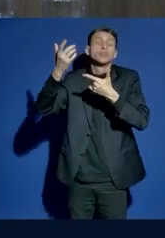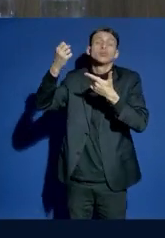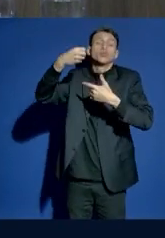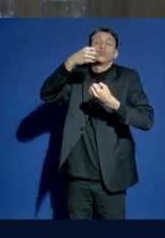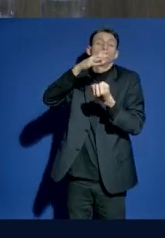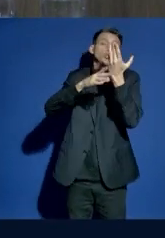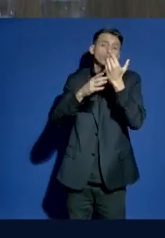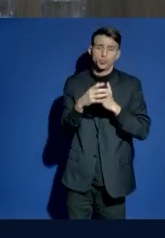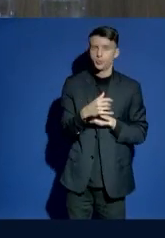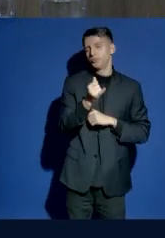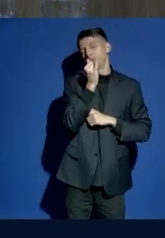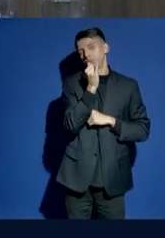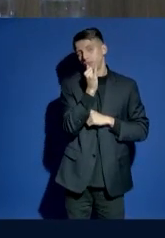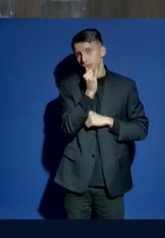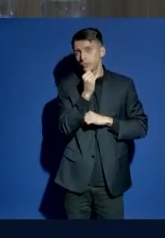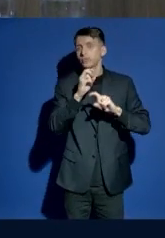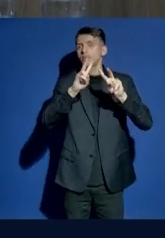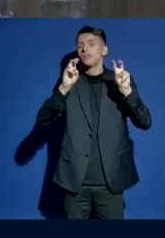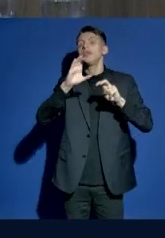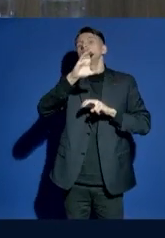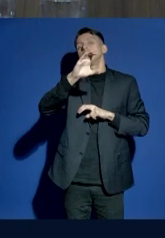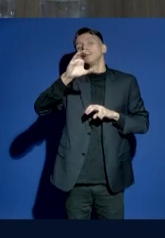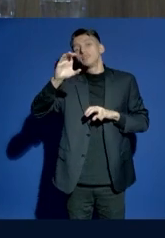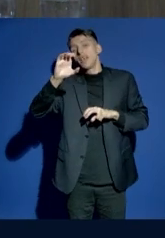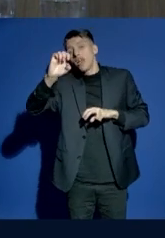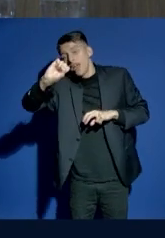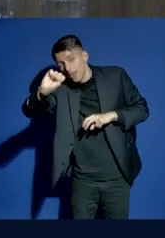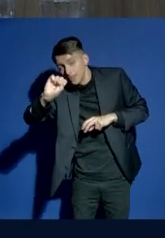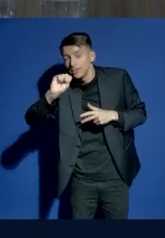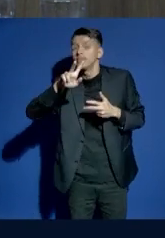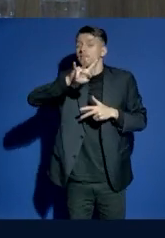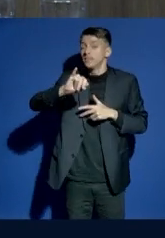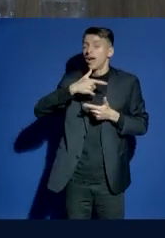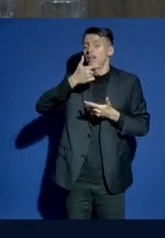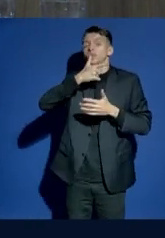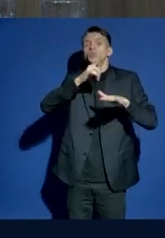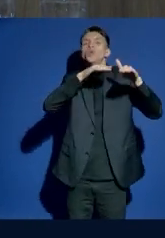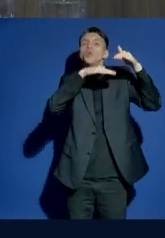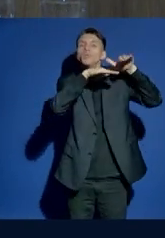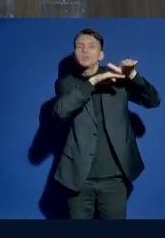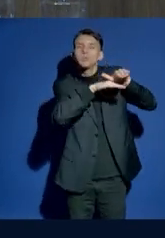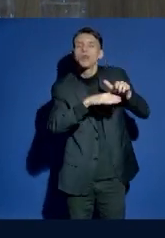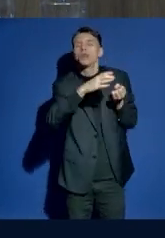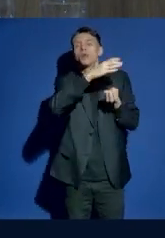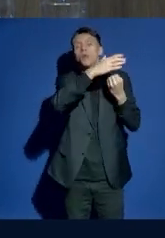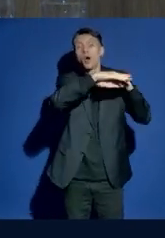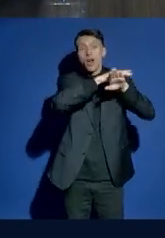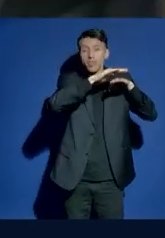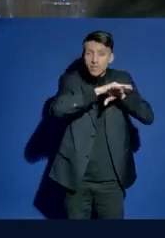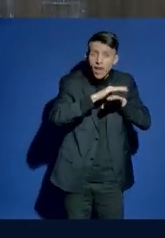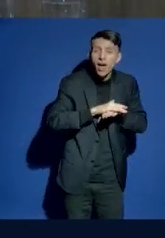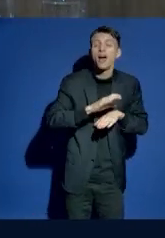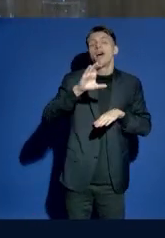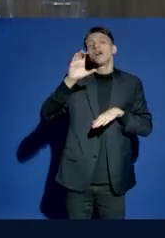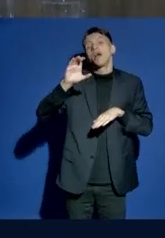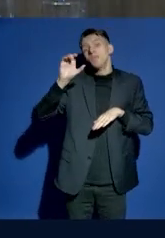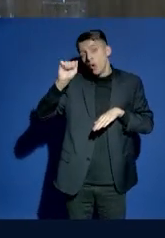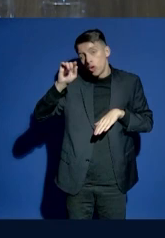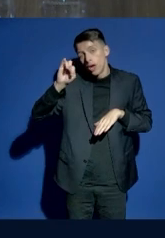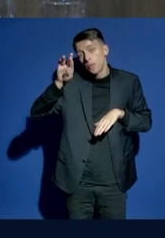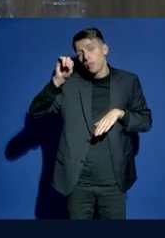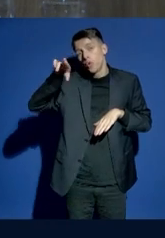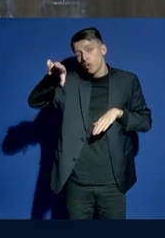Por exemplo, o marco legal do CCS, que vai tratar da captura e estocagem de carbono, você consegue ampliar ainda mais a oferta de